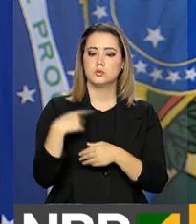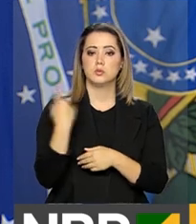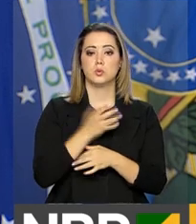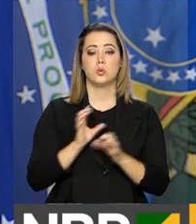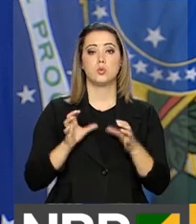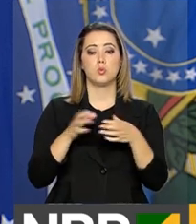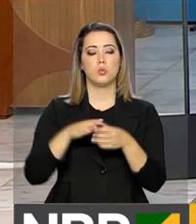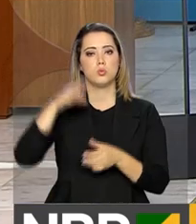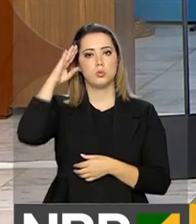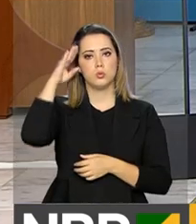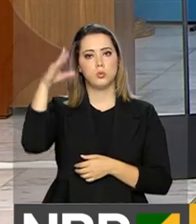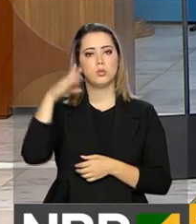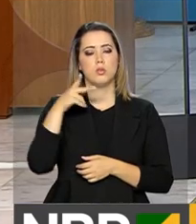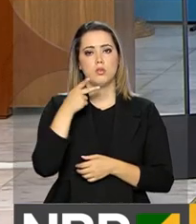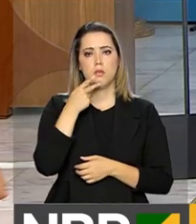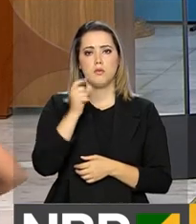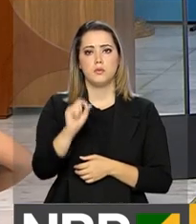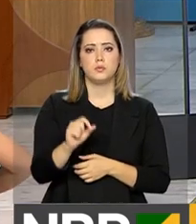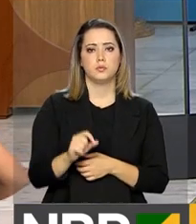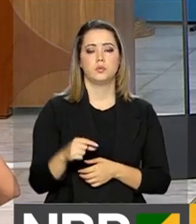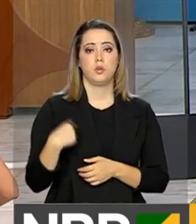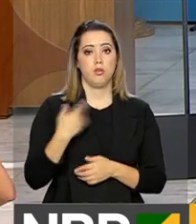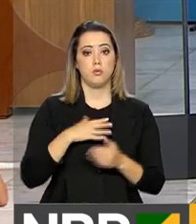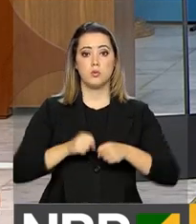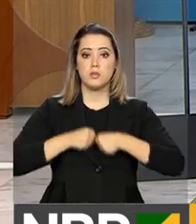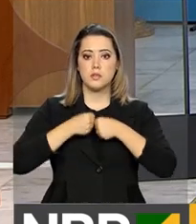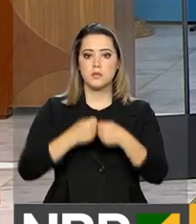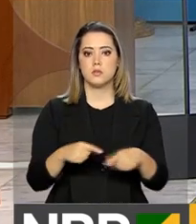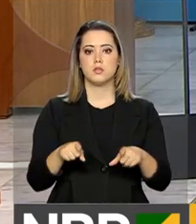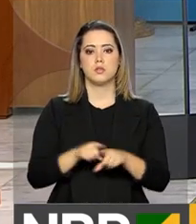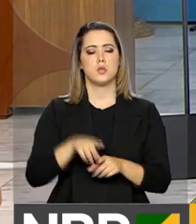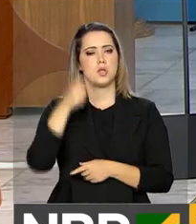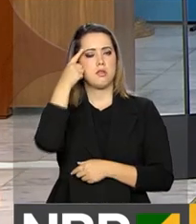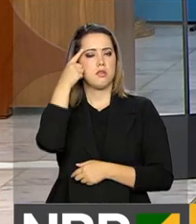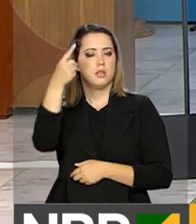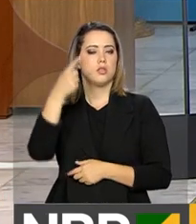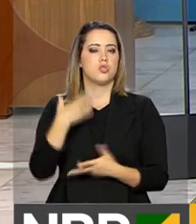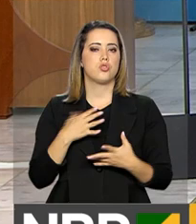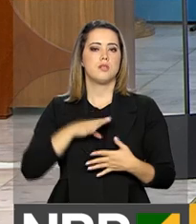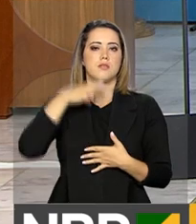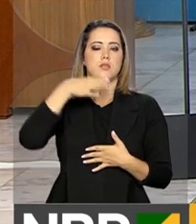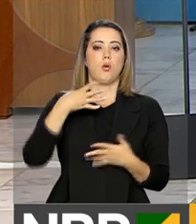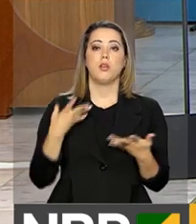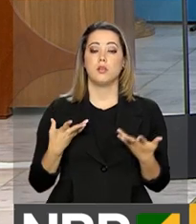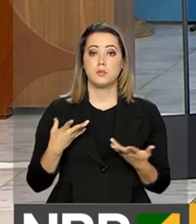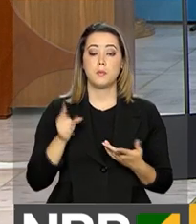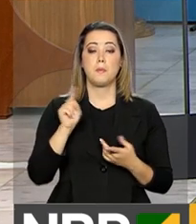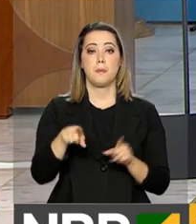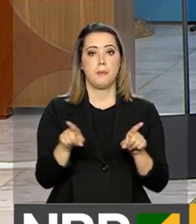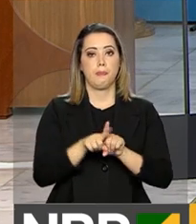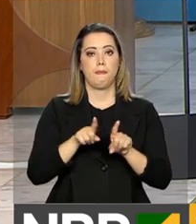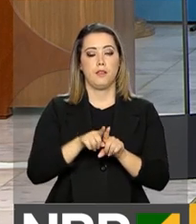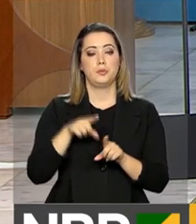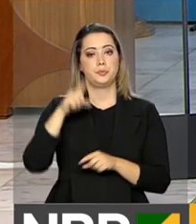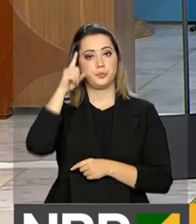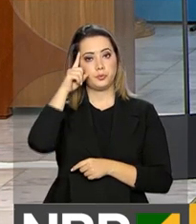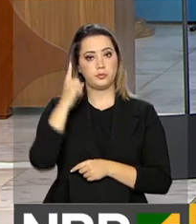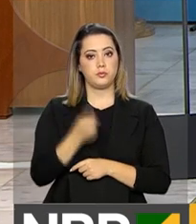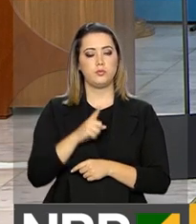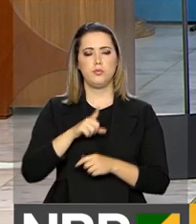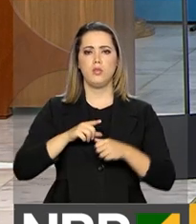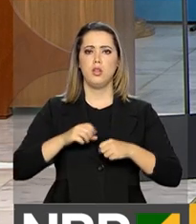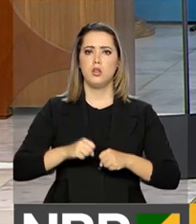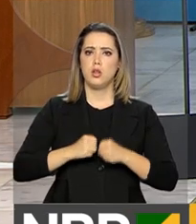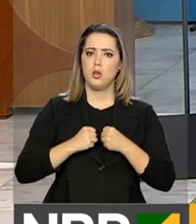Forças Armadas, com uma disposição extraordinária, com sua inteligência, coragem e determinação, há um